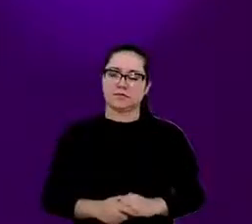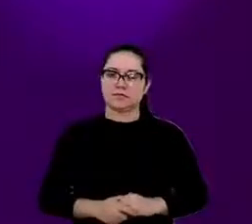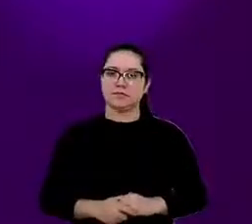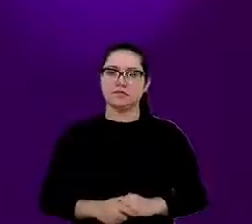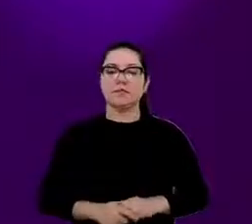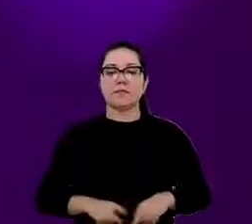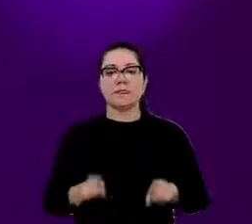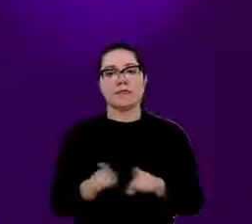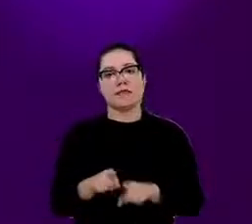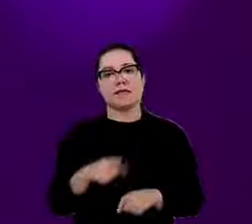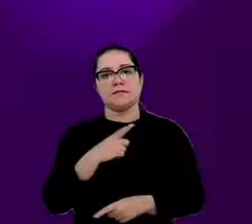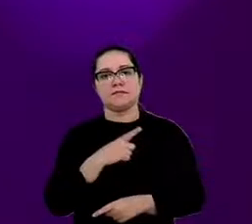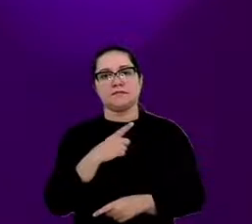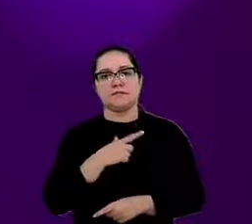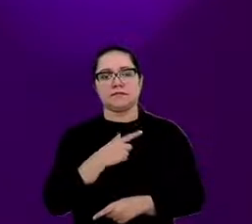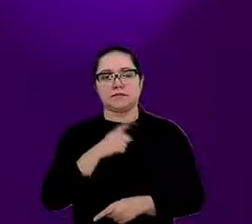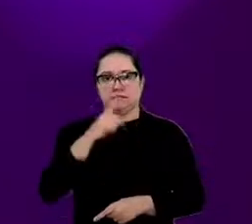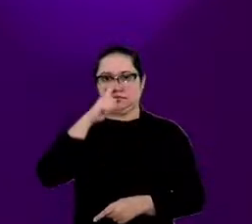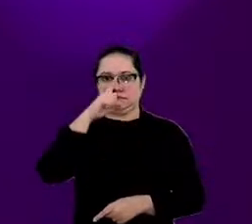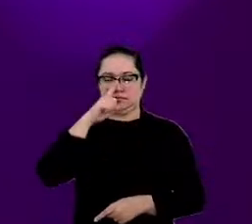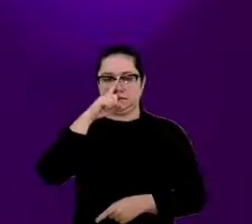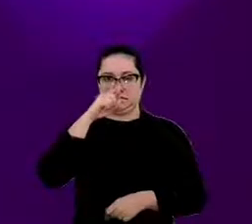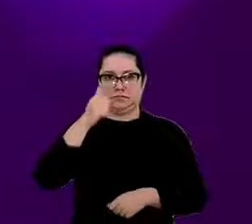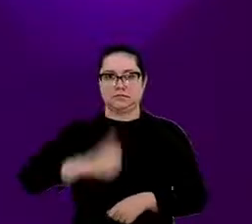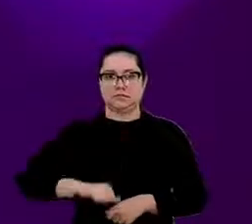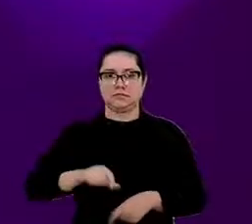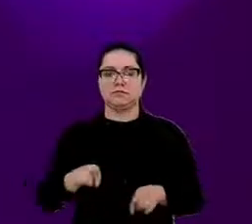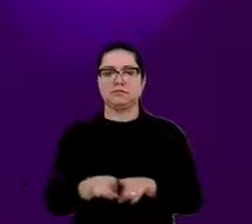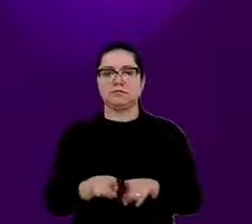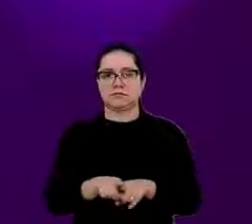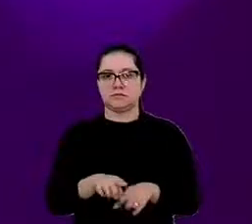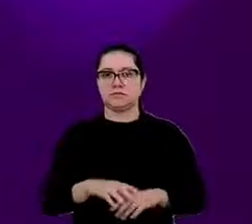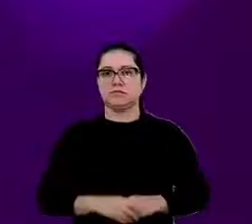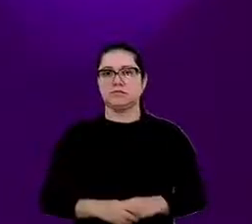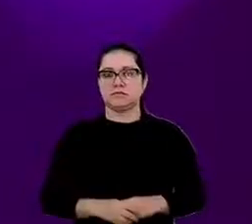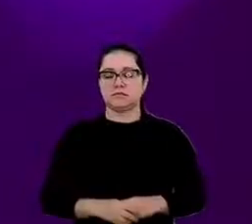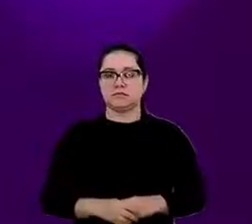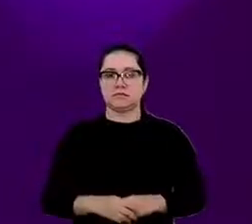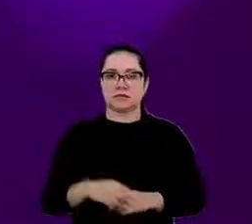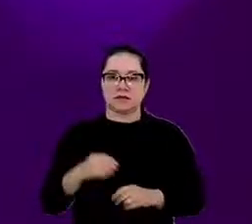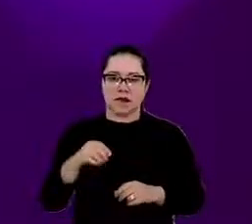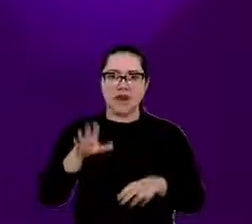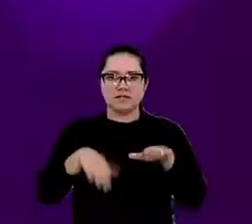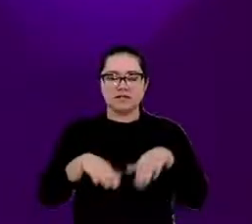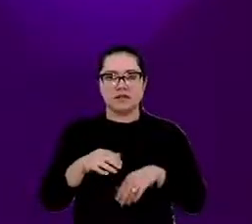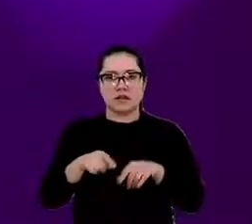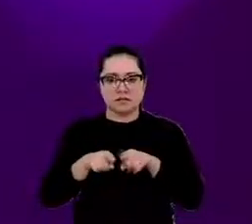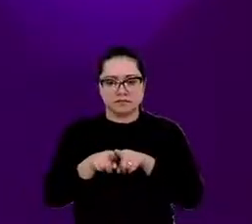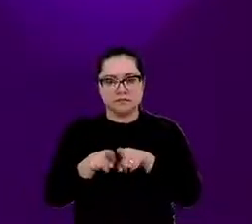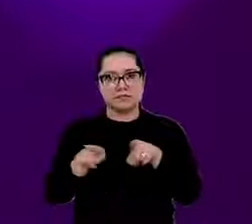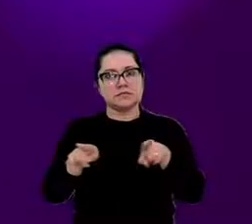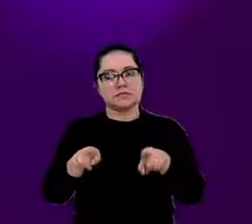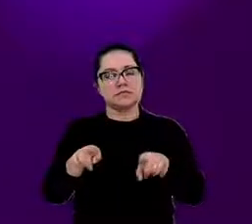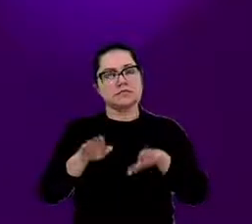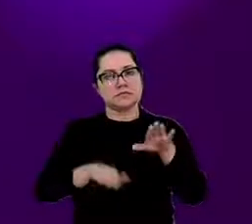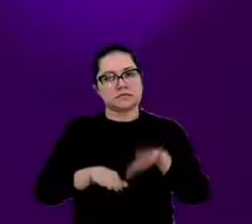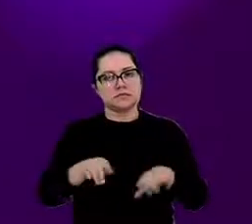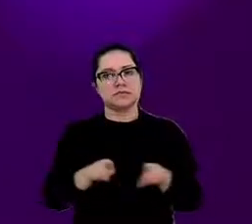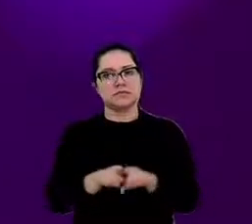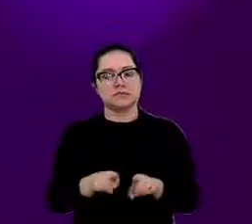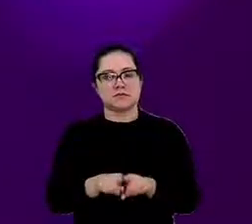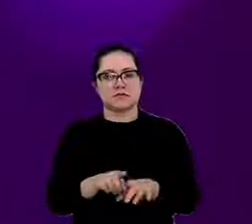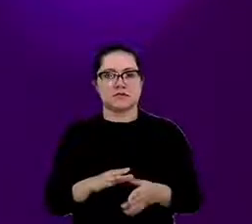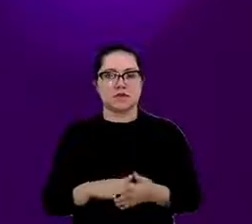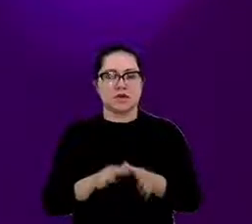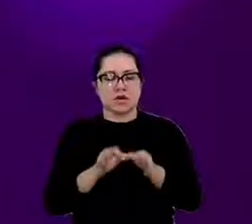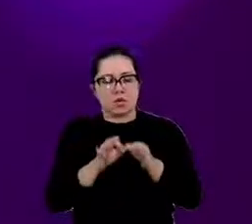também nas estenoses de alto risco, intervenções mais complexas, como bifurcações, nas lesões ostiais, as lesões muito